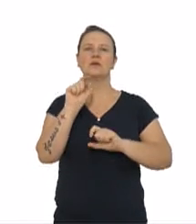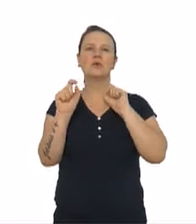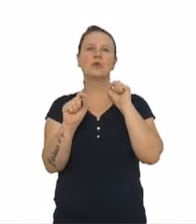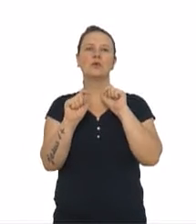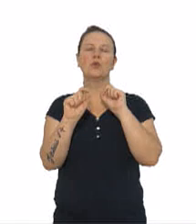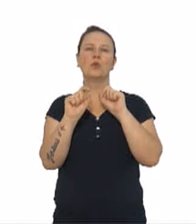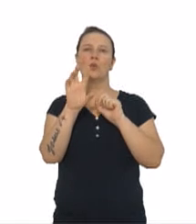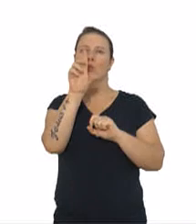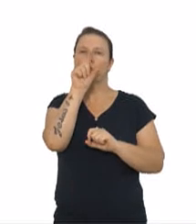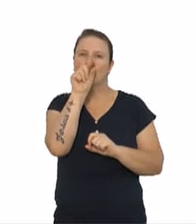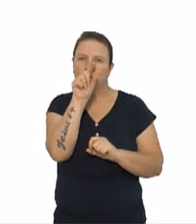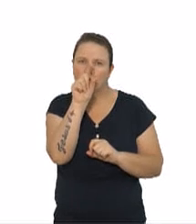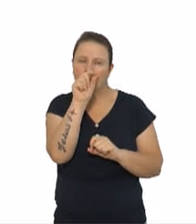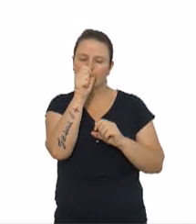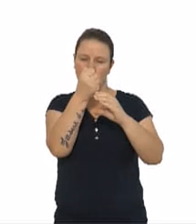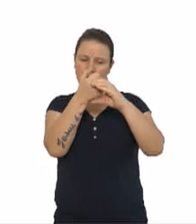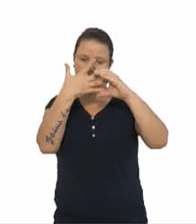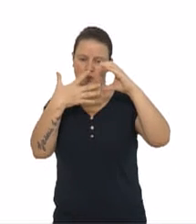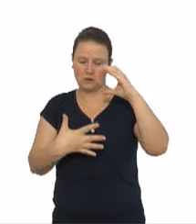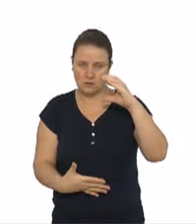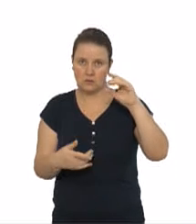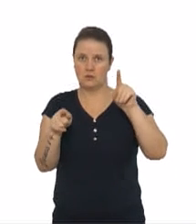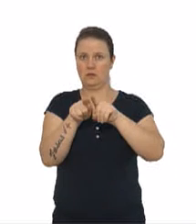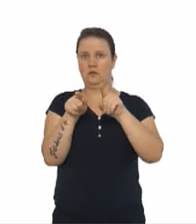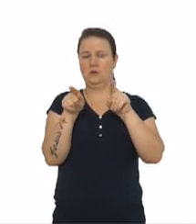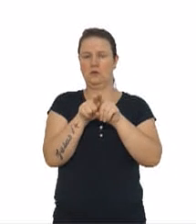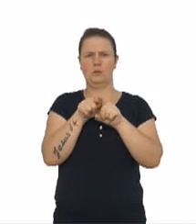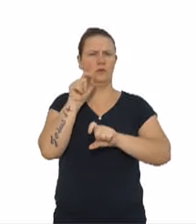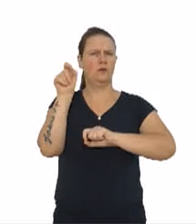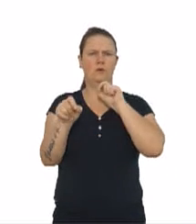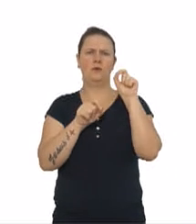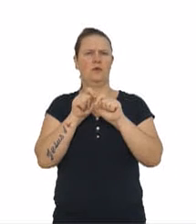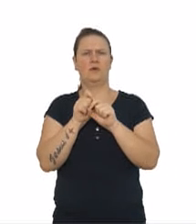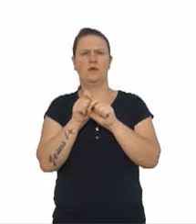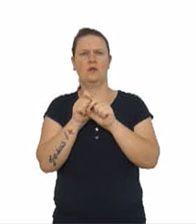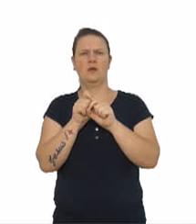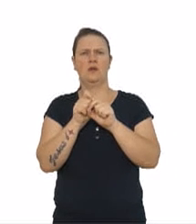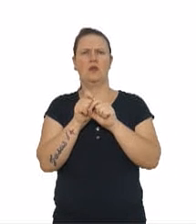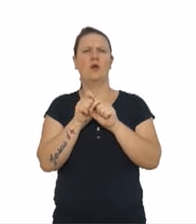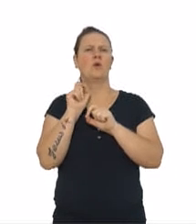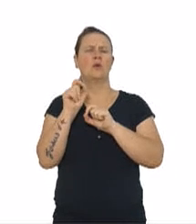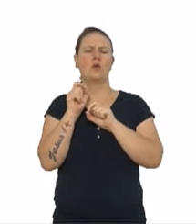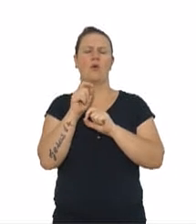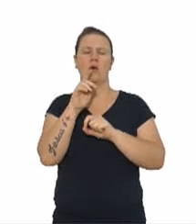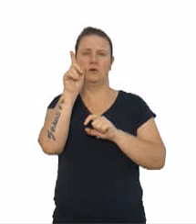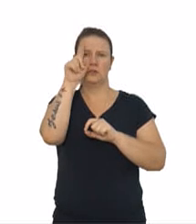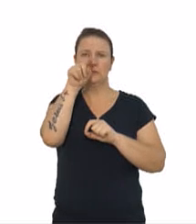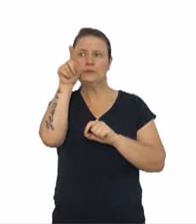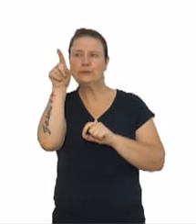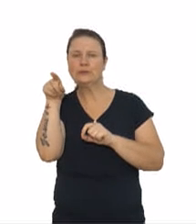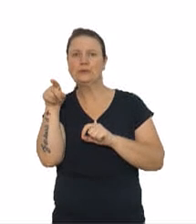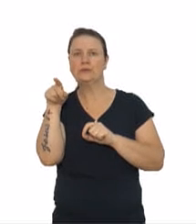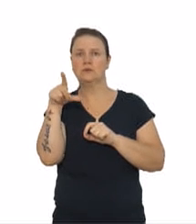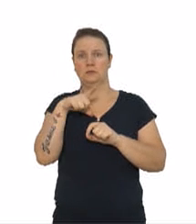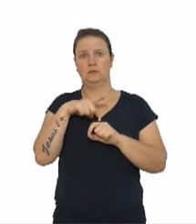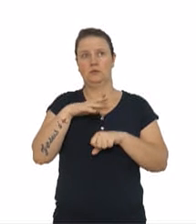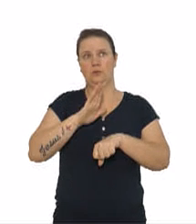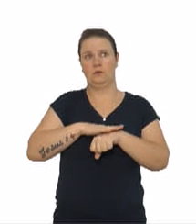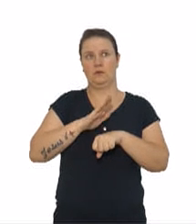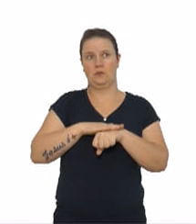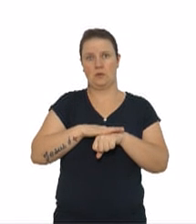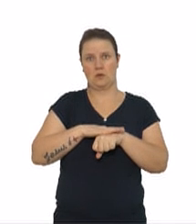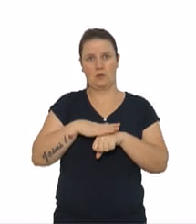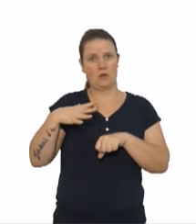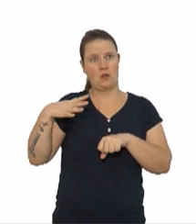tweet? Suas características? E que nos permite a acentuação de A crítica? Nós temos muito tempo, mas vamos